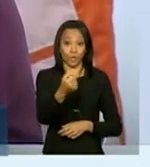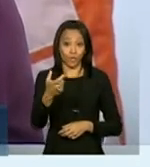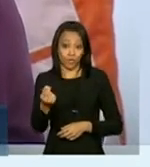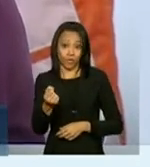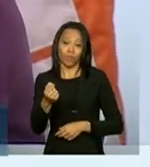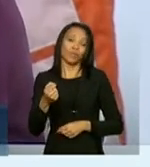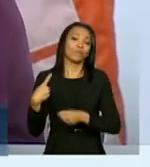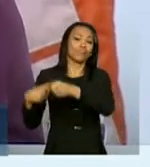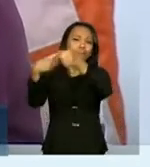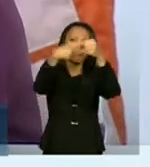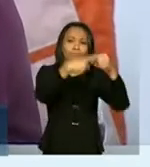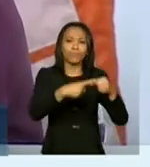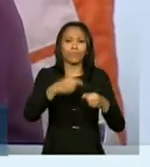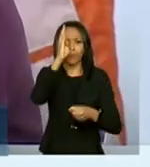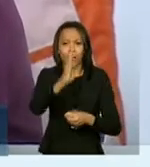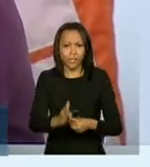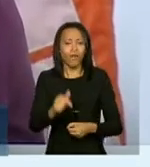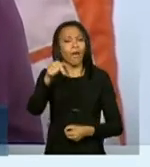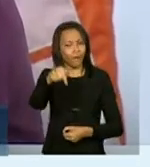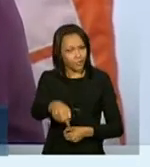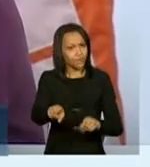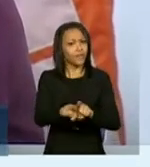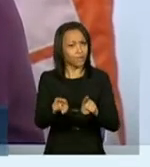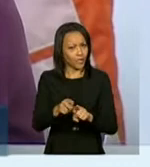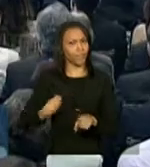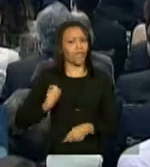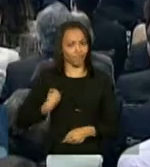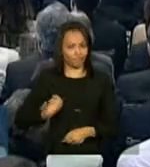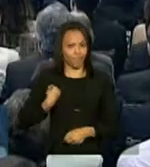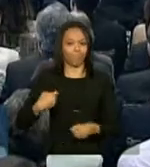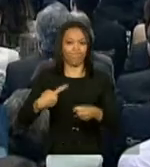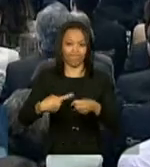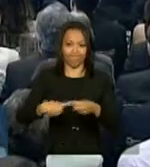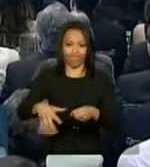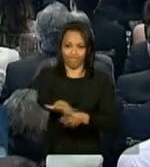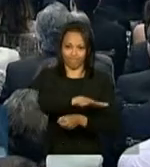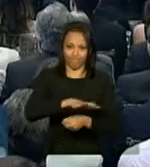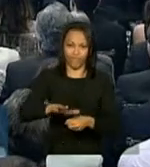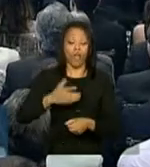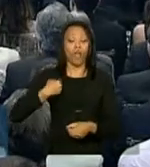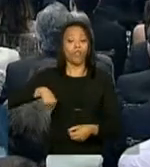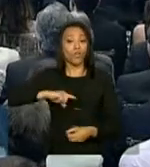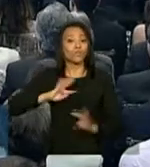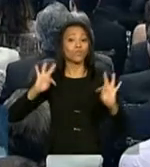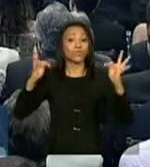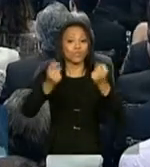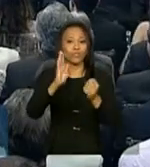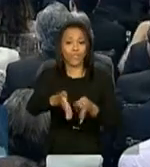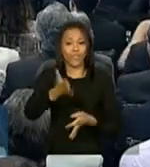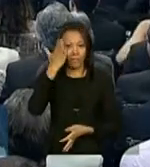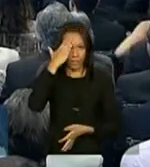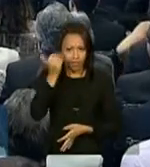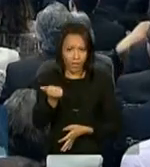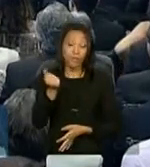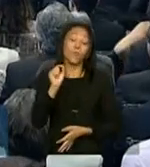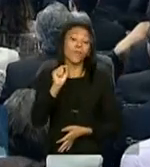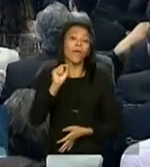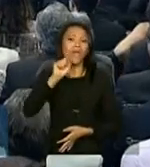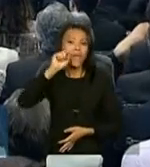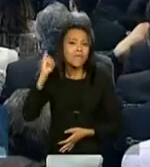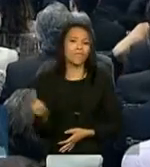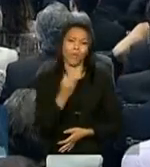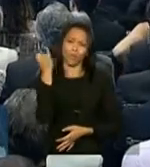Brasil, aqui em Itajubá, inclusive. Todos nós sabemos como é importante a